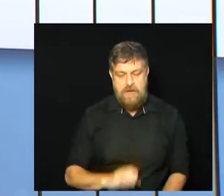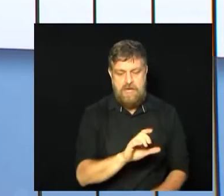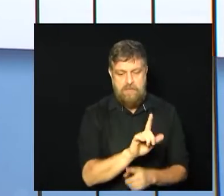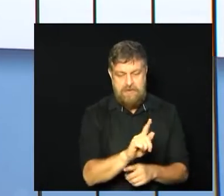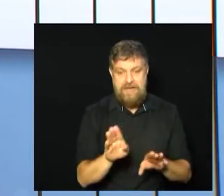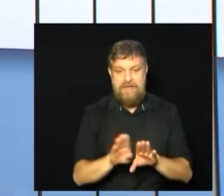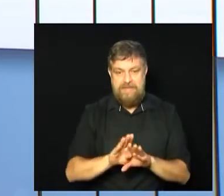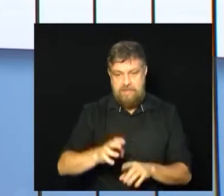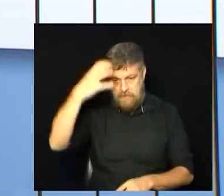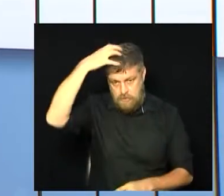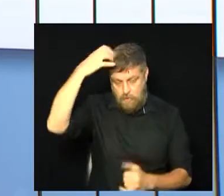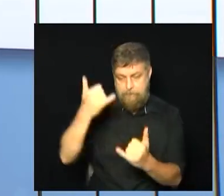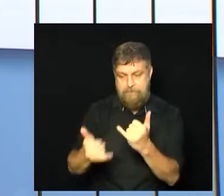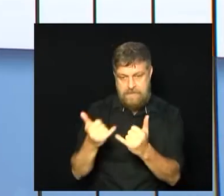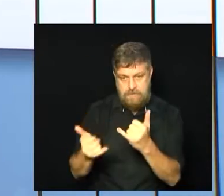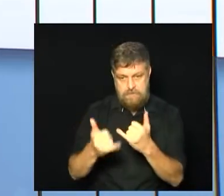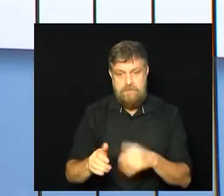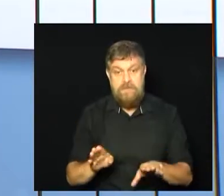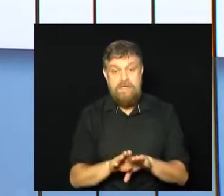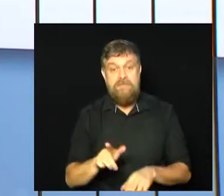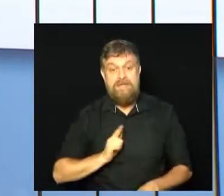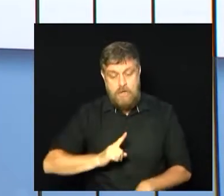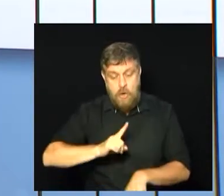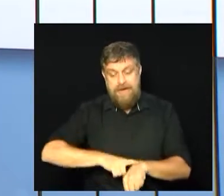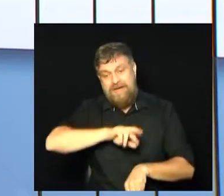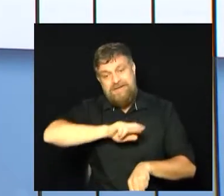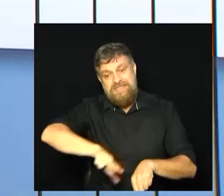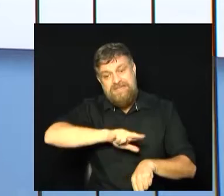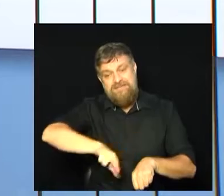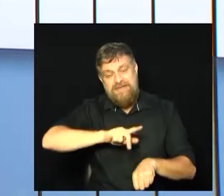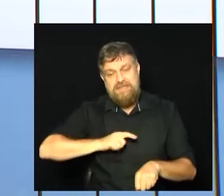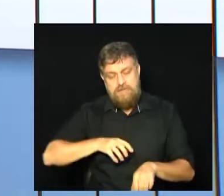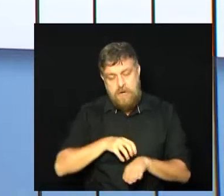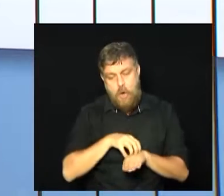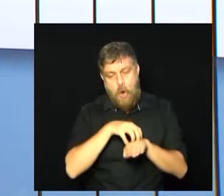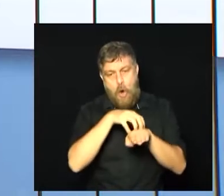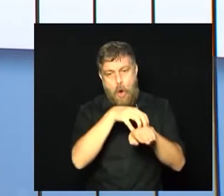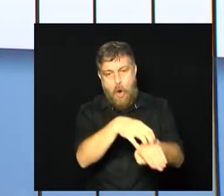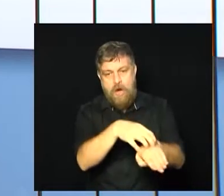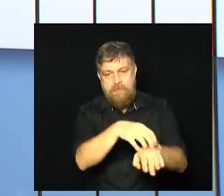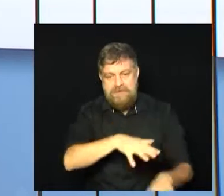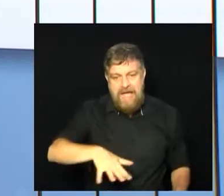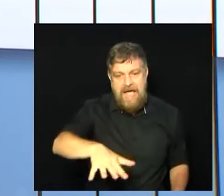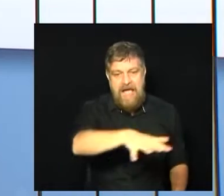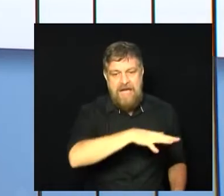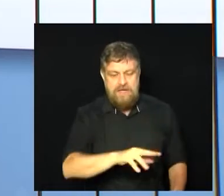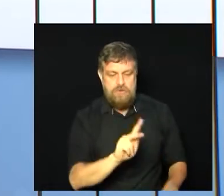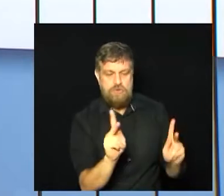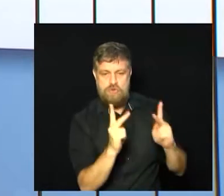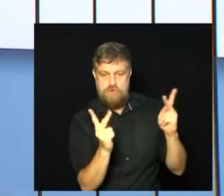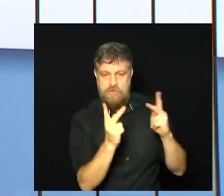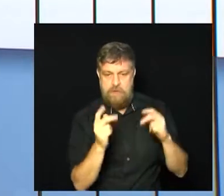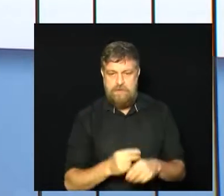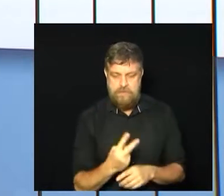e Dom Pedro. A gente também tem horários diferenciados para linhas que atendem aos demais shoppings. Olha, a